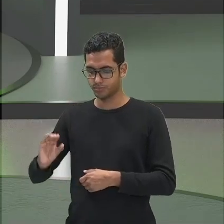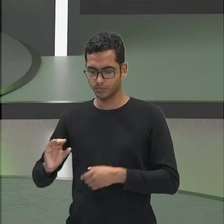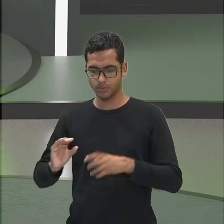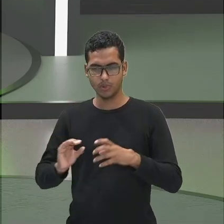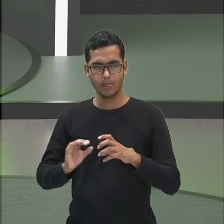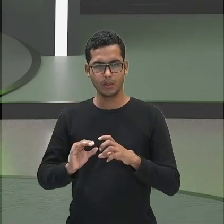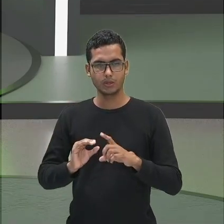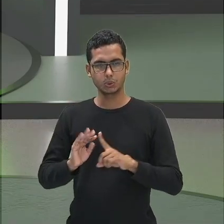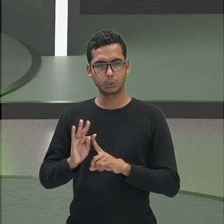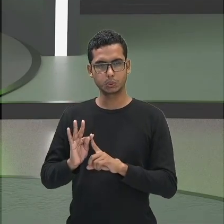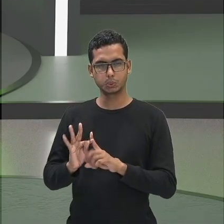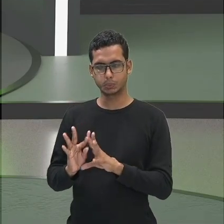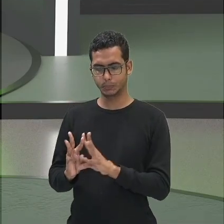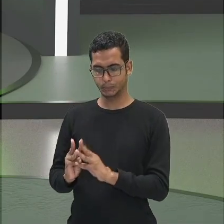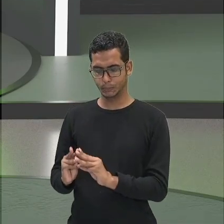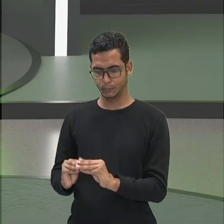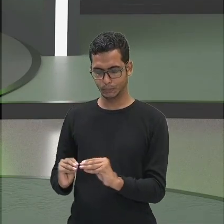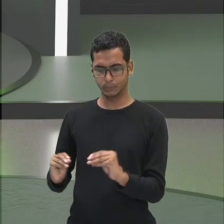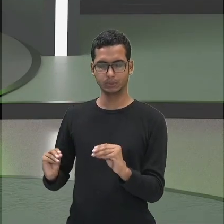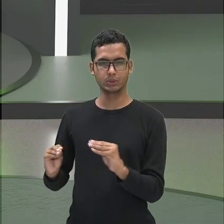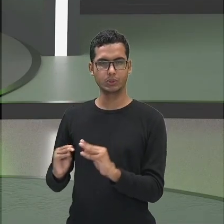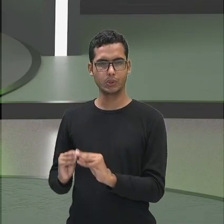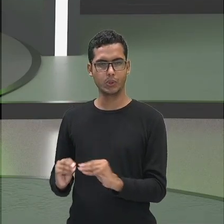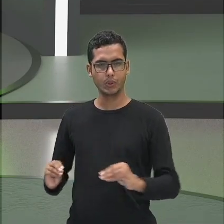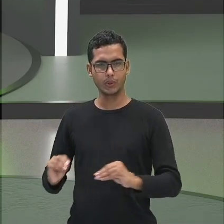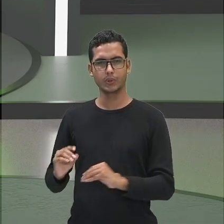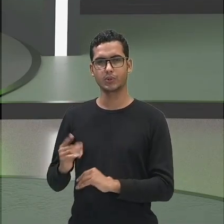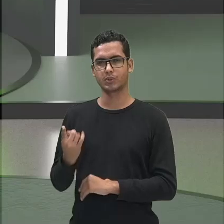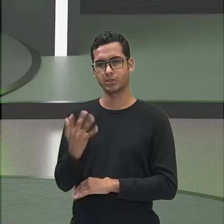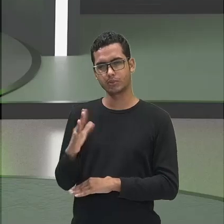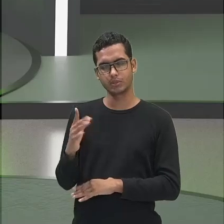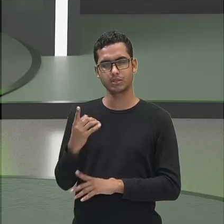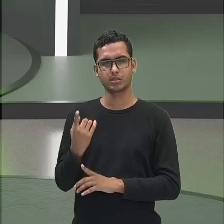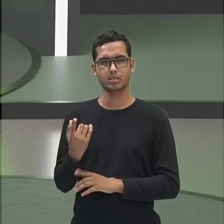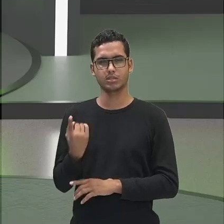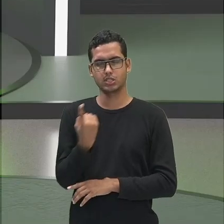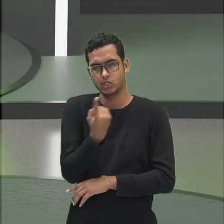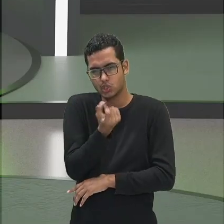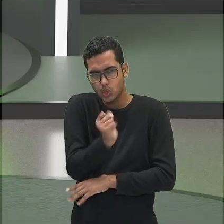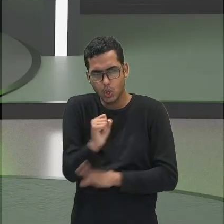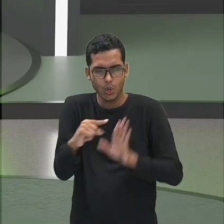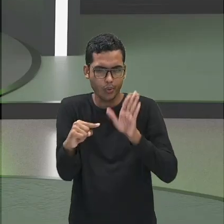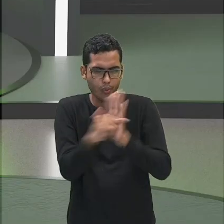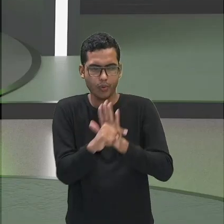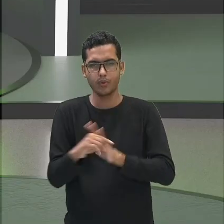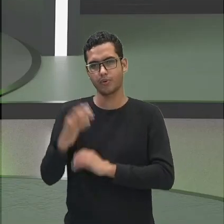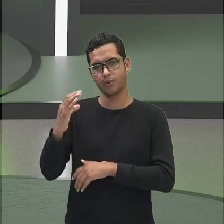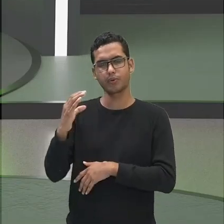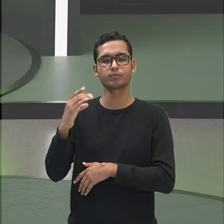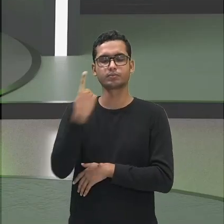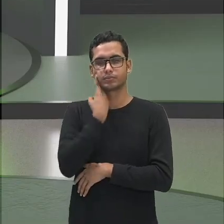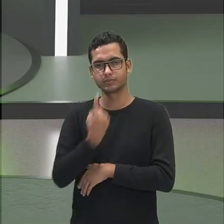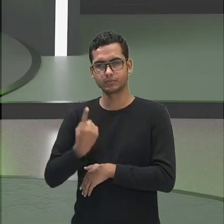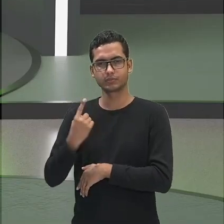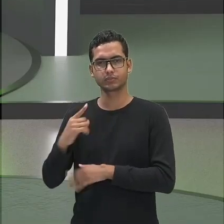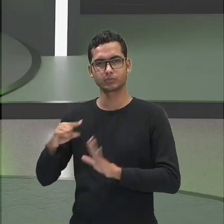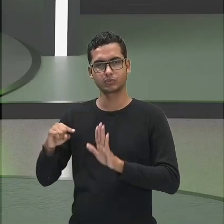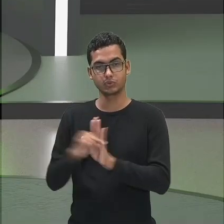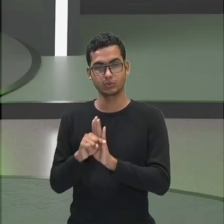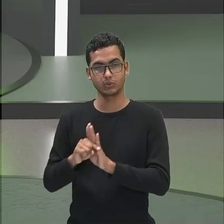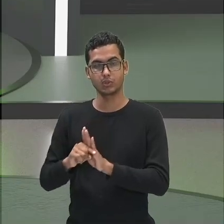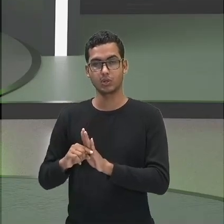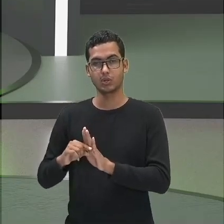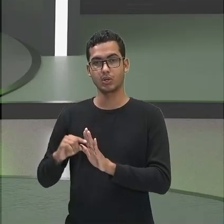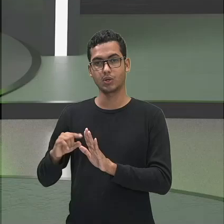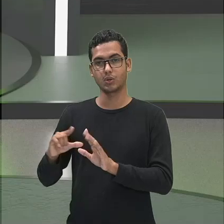graus Celsius, ele favorece uma reação de combustão entre o nitrato de potássio